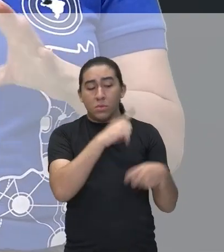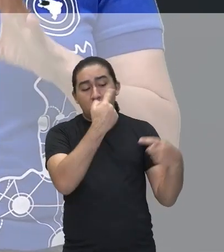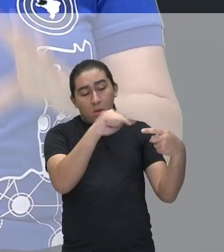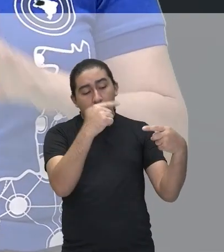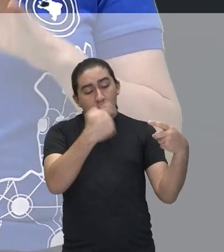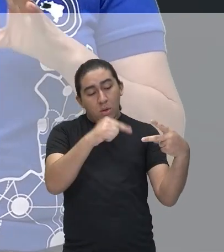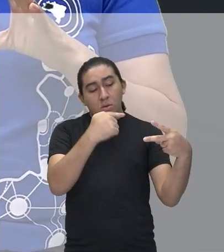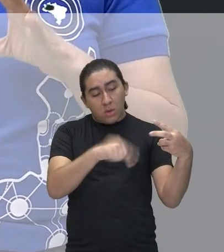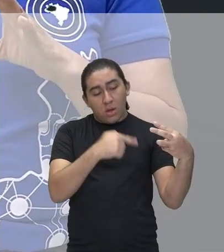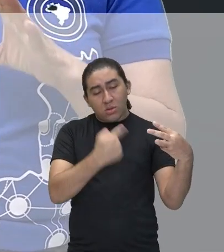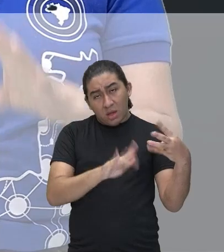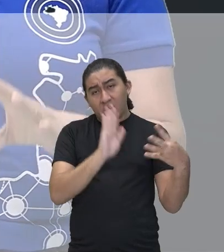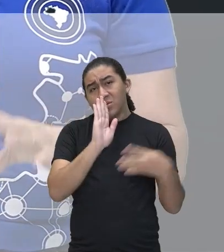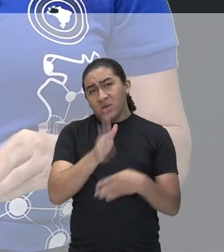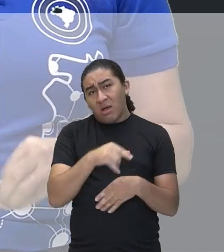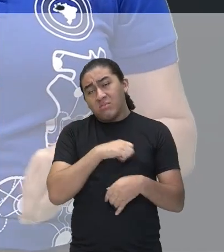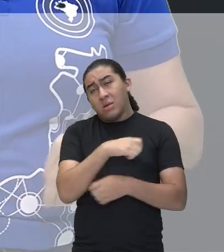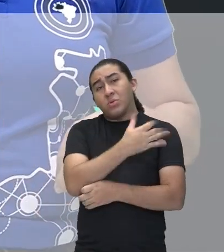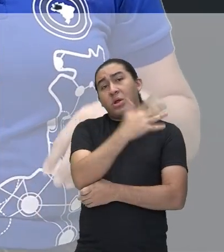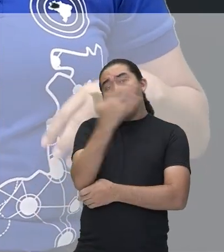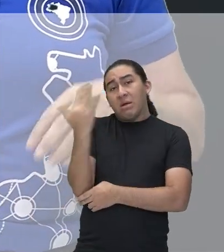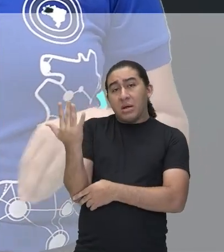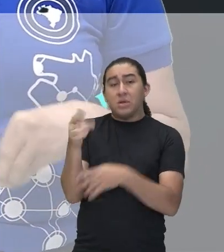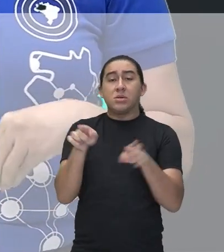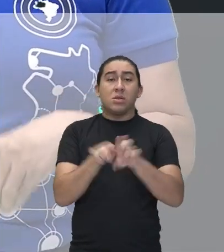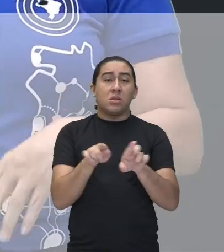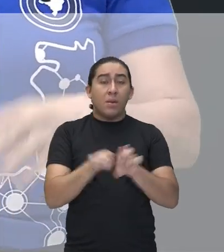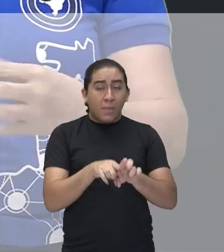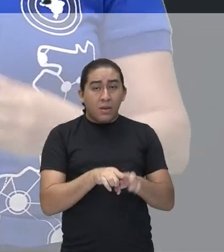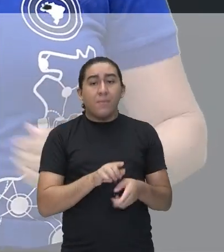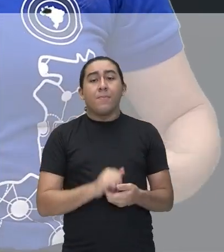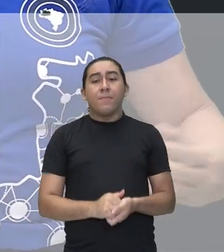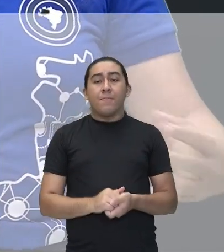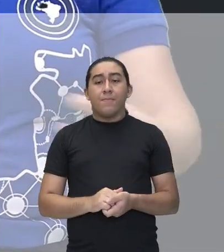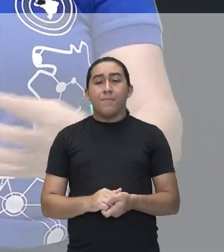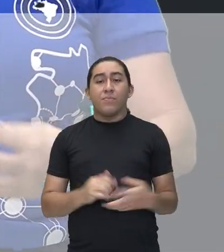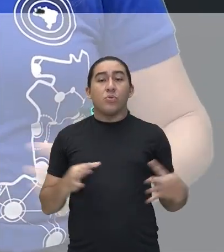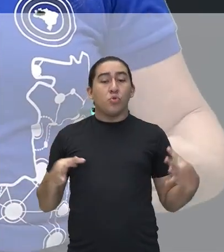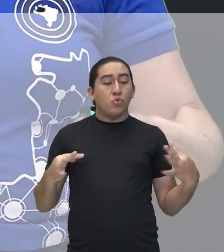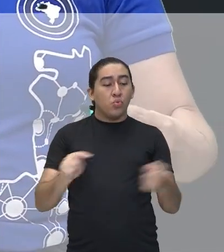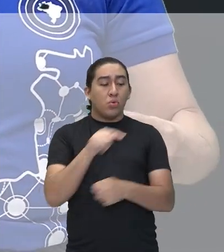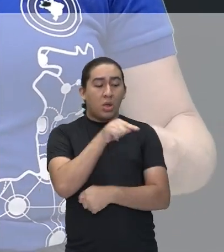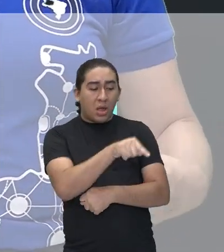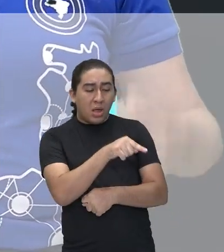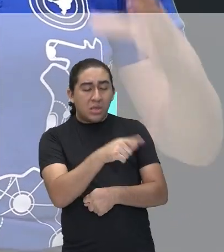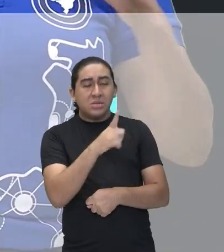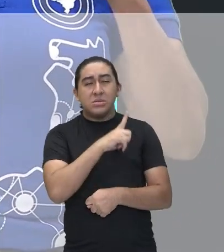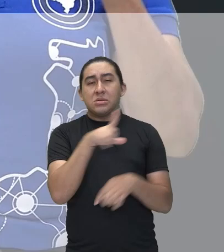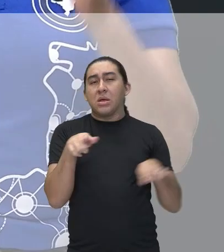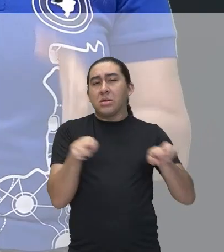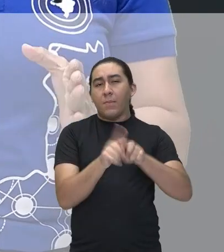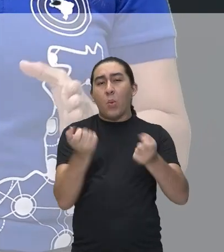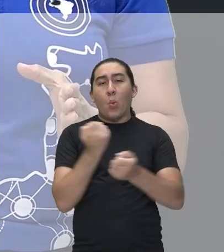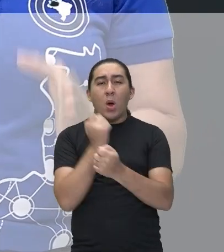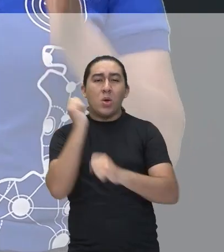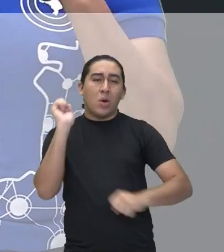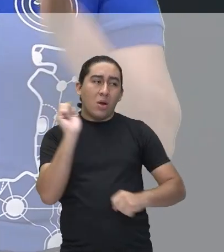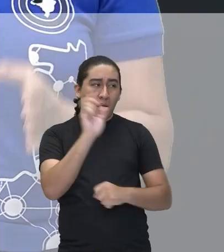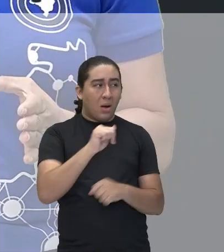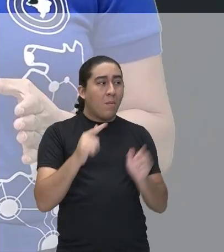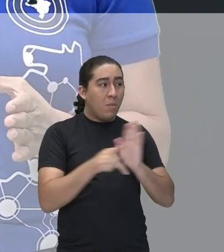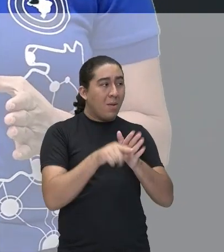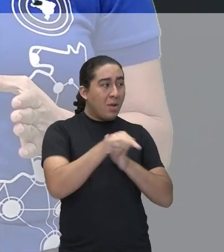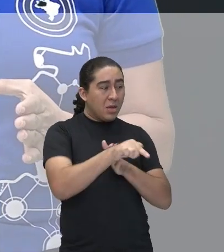já falei da natureza, né? Da pátria, então tudo que há, do herói, então vai ser esta.